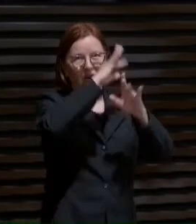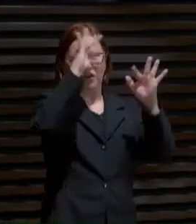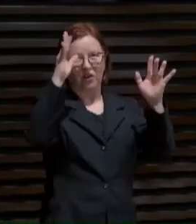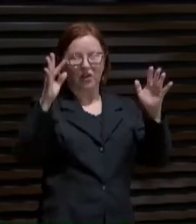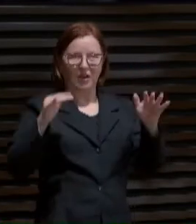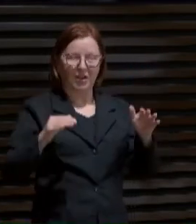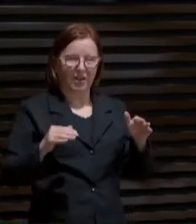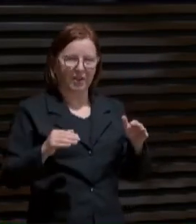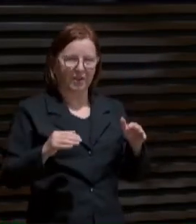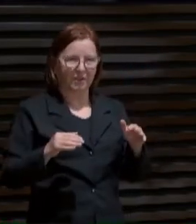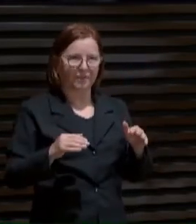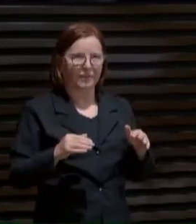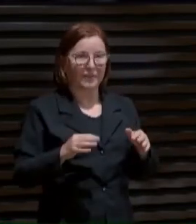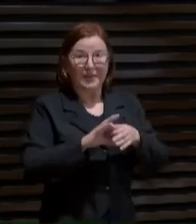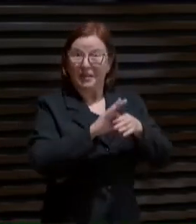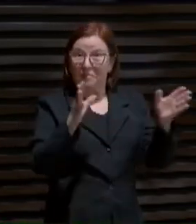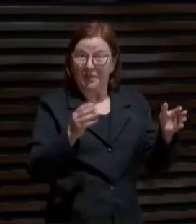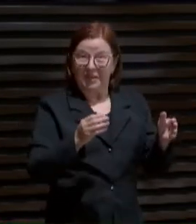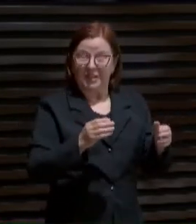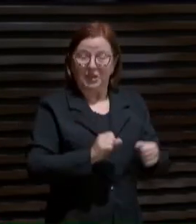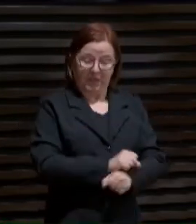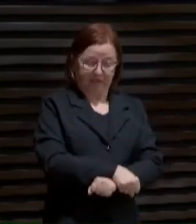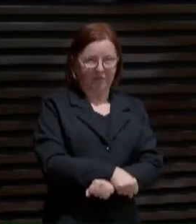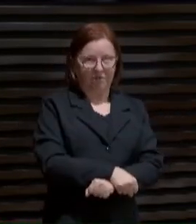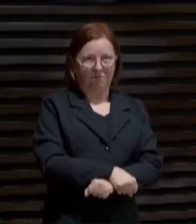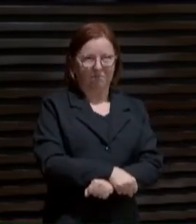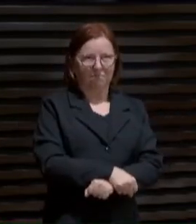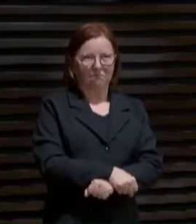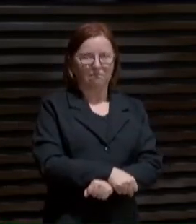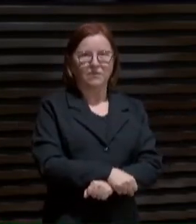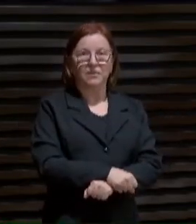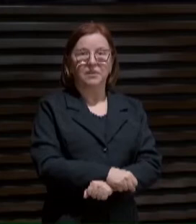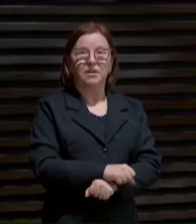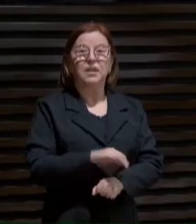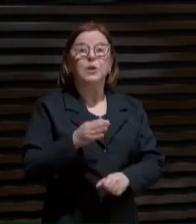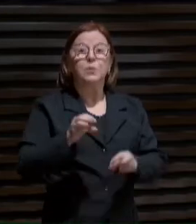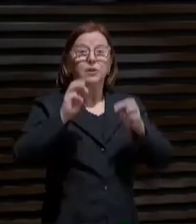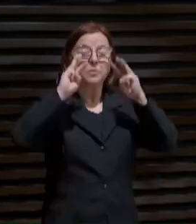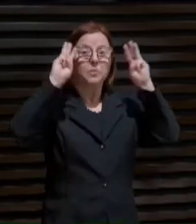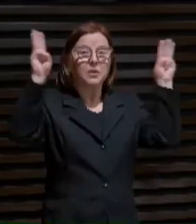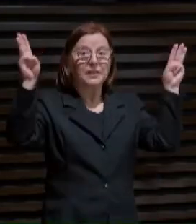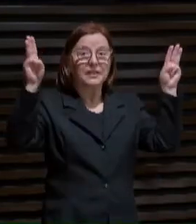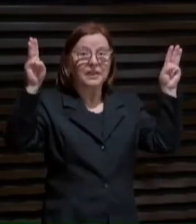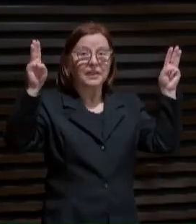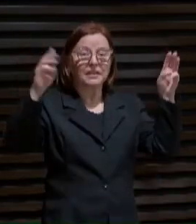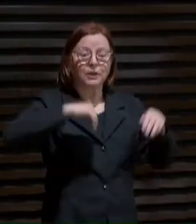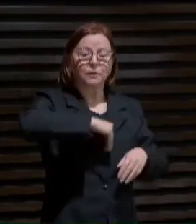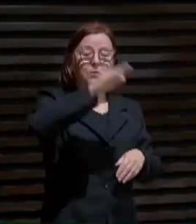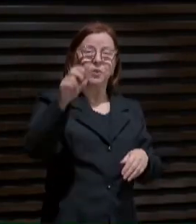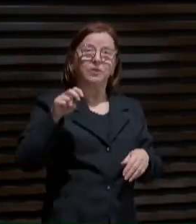arrancando da servidão e quando Moisés sobe ao monte o que acontece com o povo de Israel